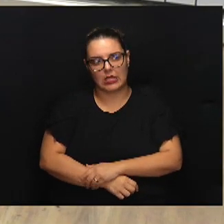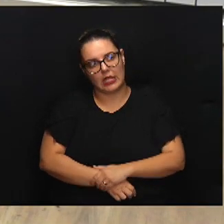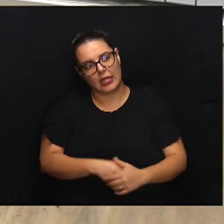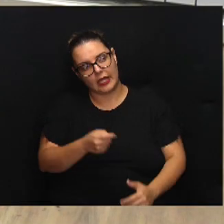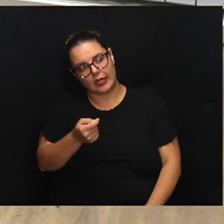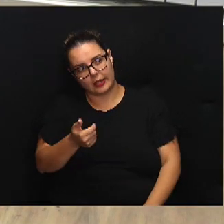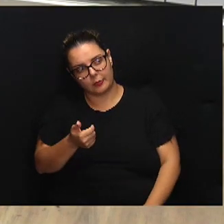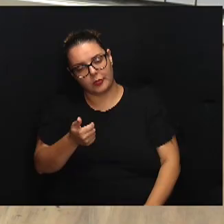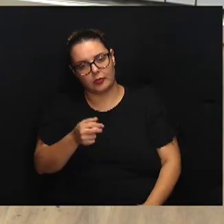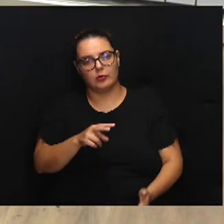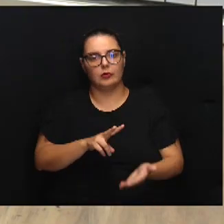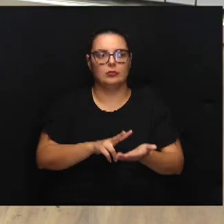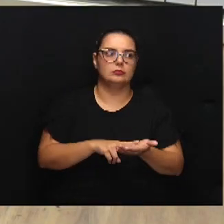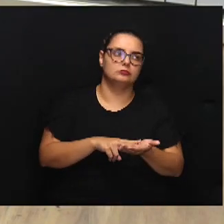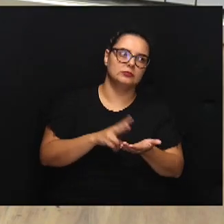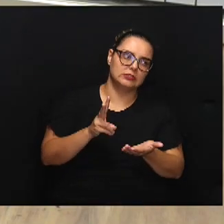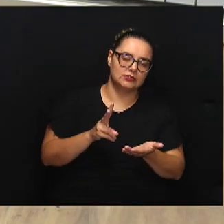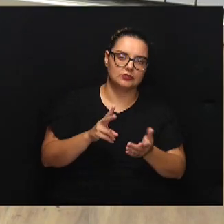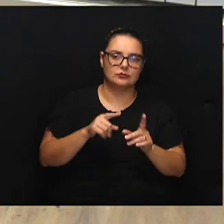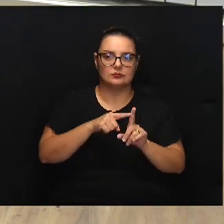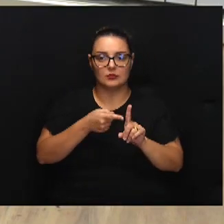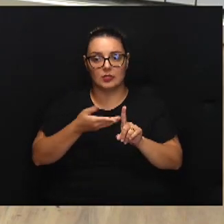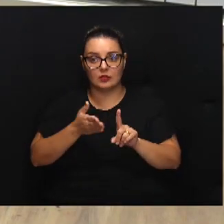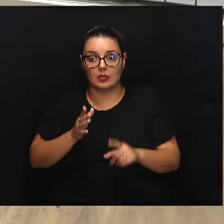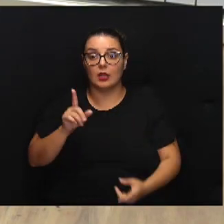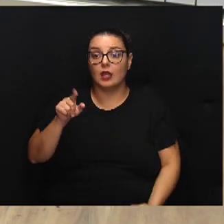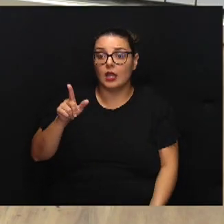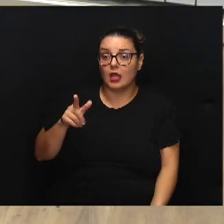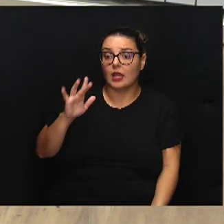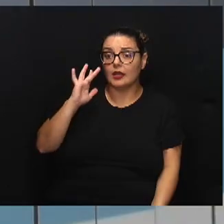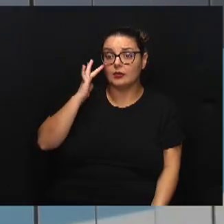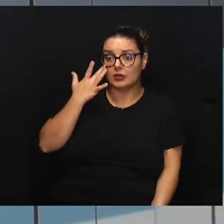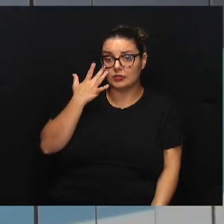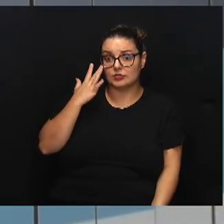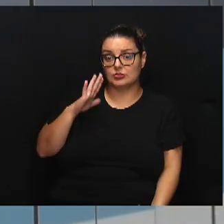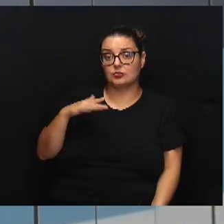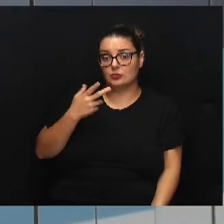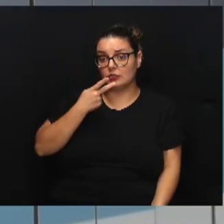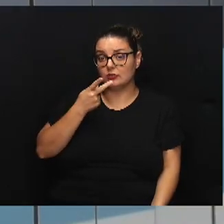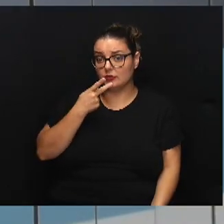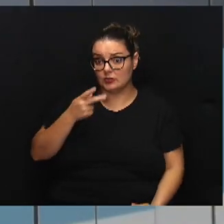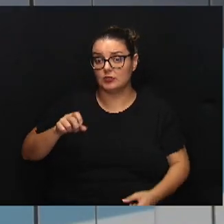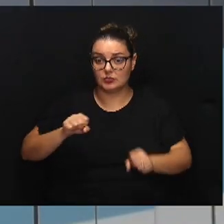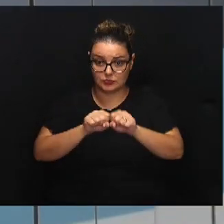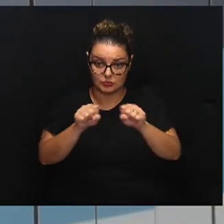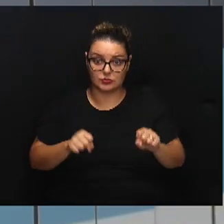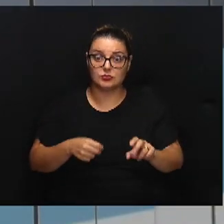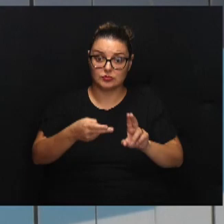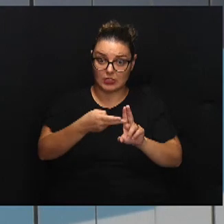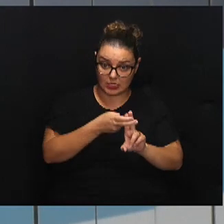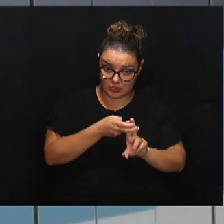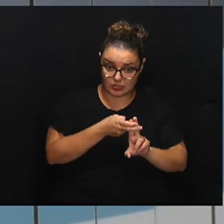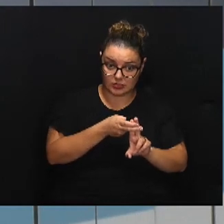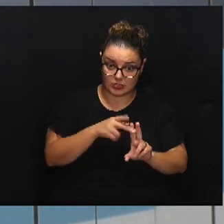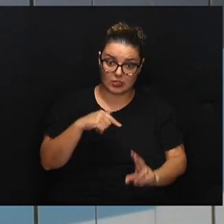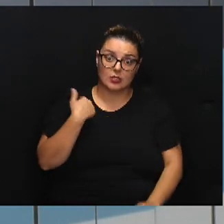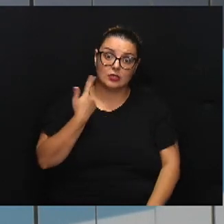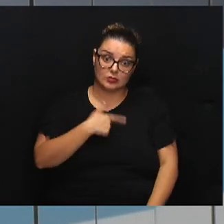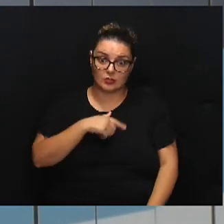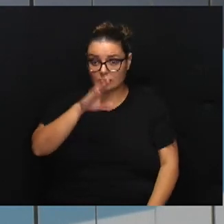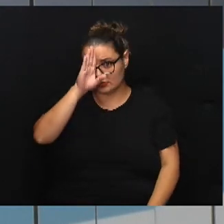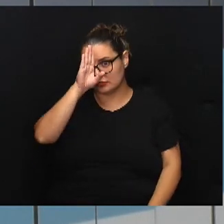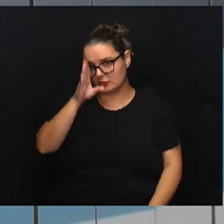para o parto vaginal? Eu acho que quando a gente fala do Sistema Único de Saúde, que é a nossa